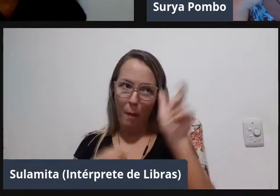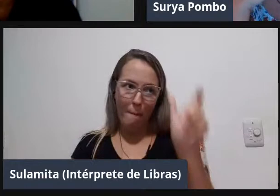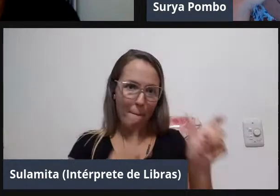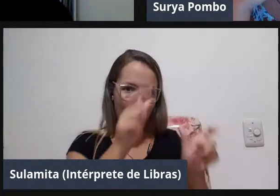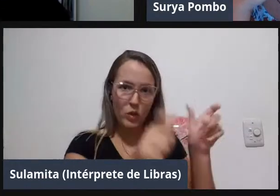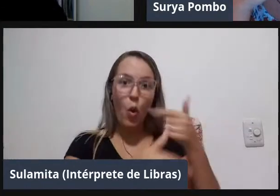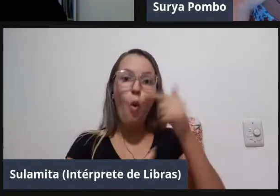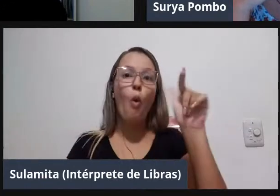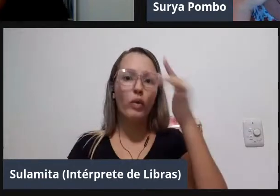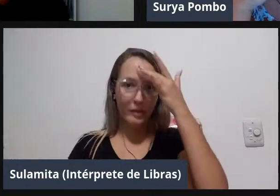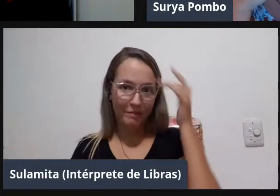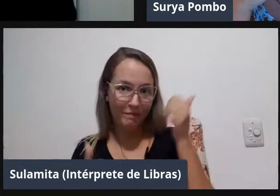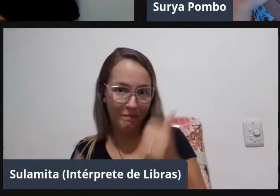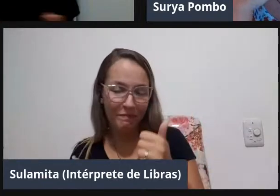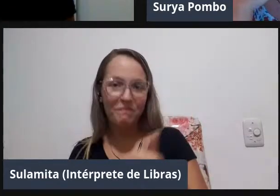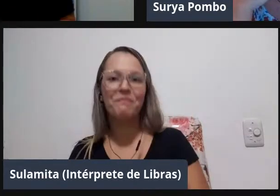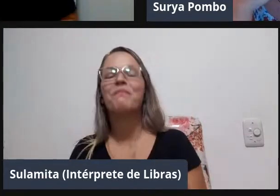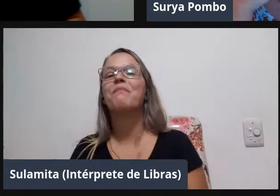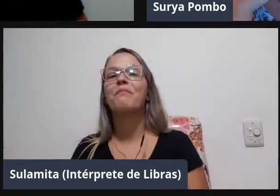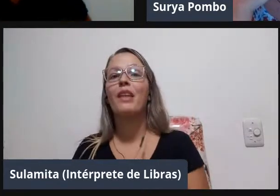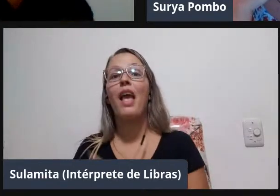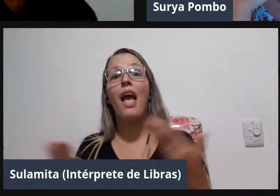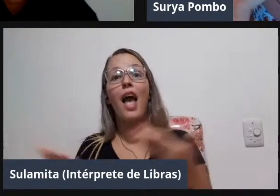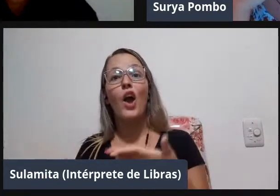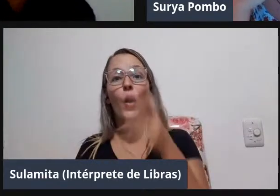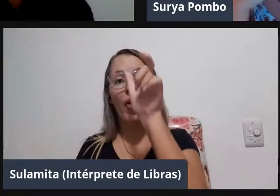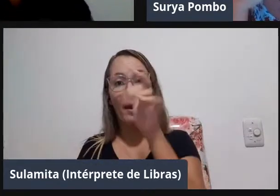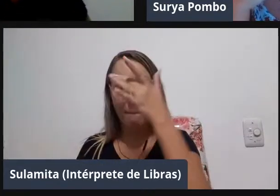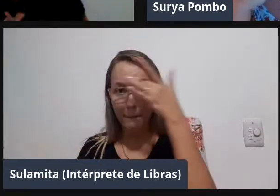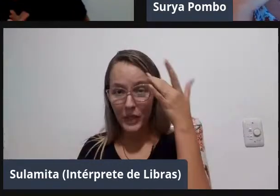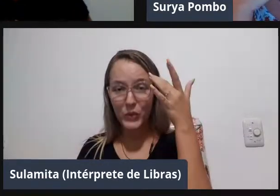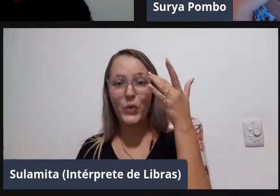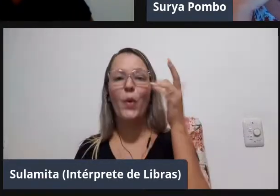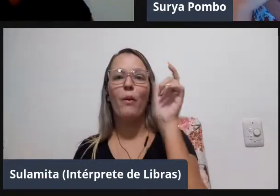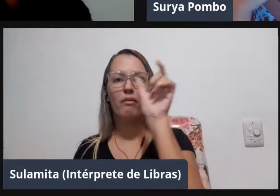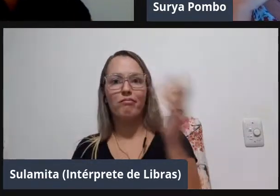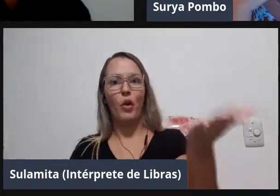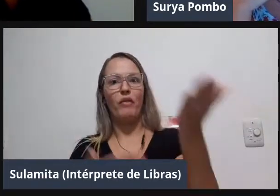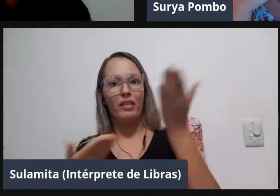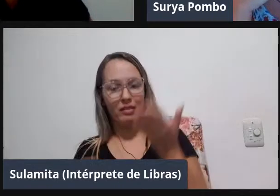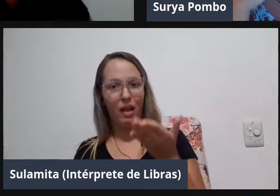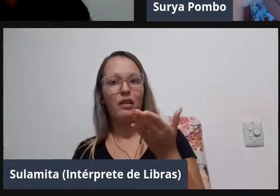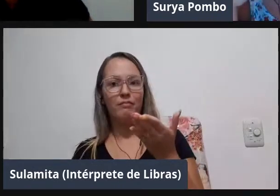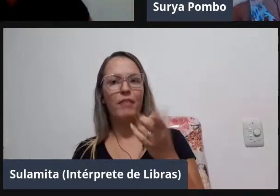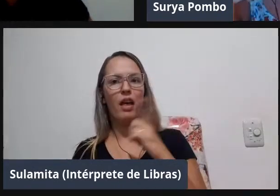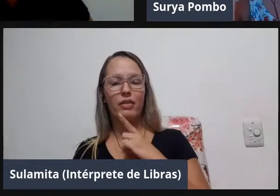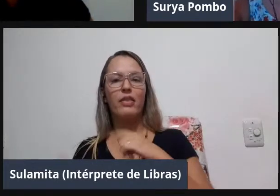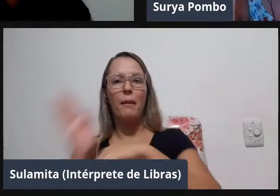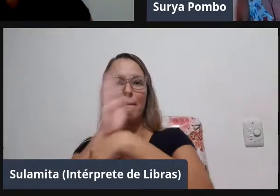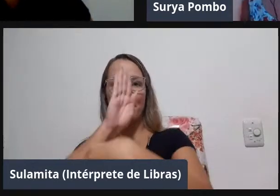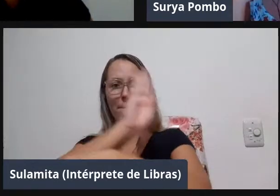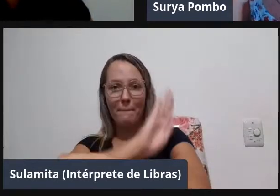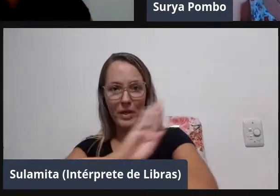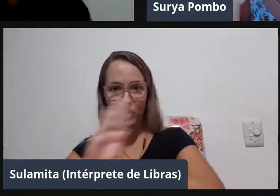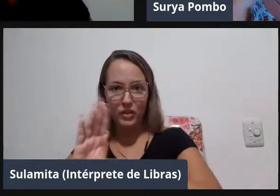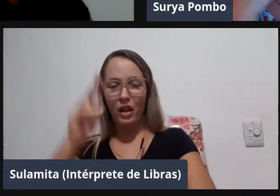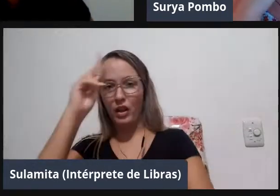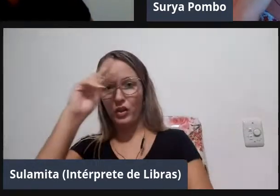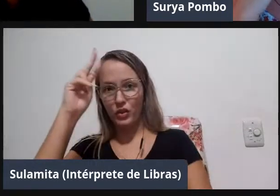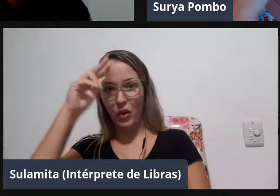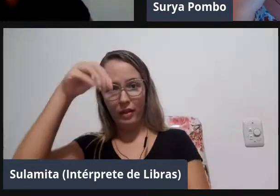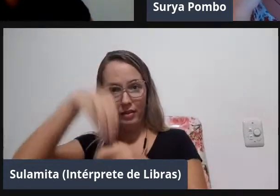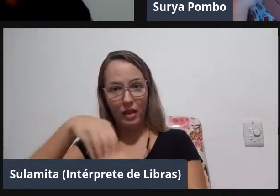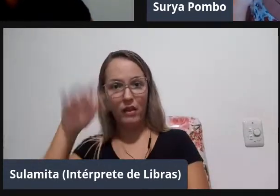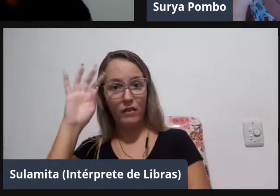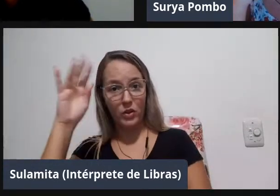vamos lá. Sobre a nossa convidada, Súria Pombo de Barros. Ela é bacharela e licenciada em História pela Faculdade de Filosofia,